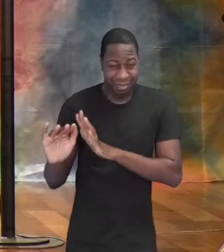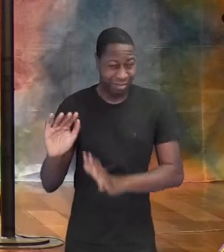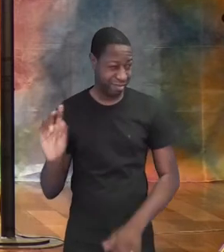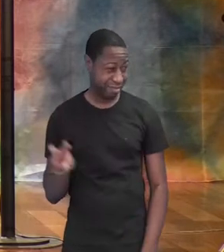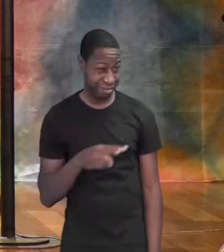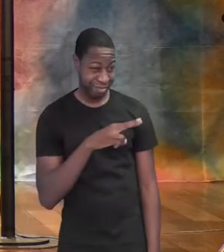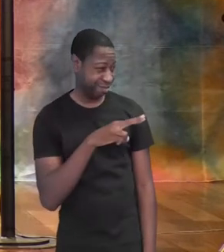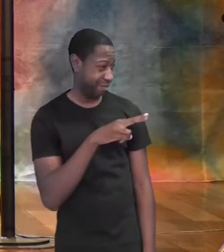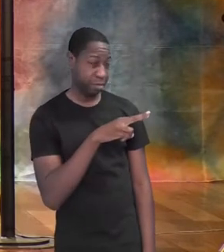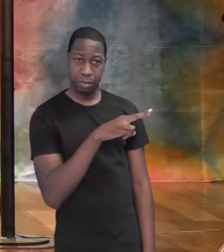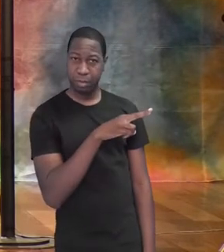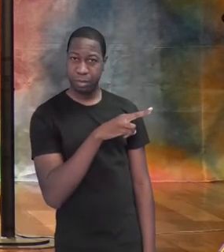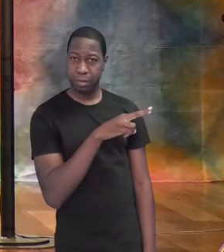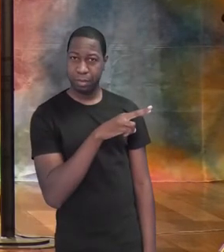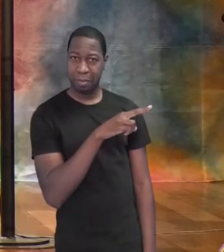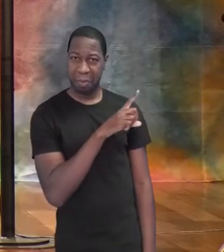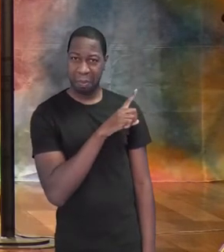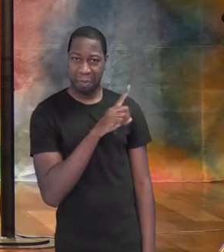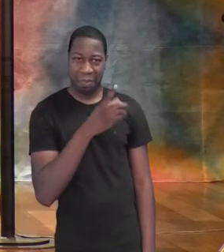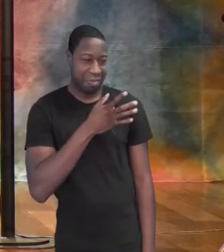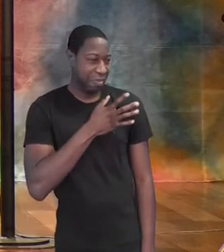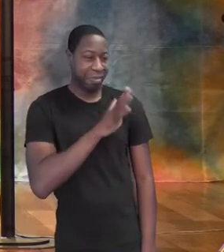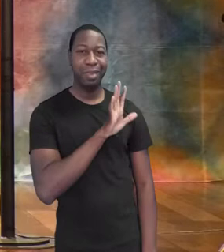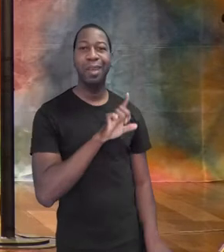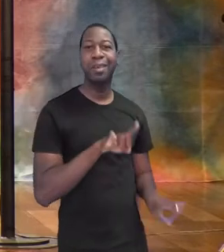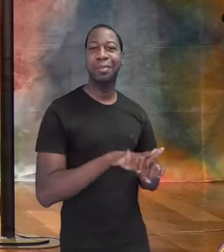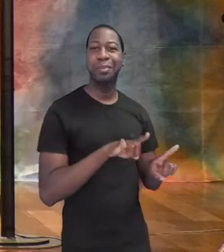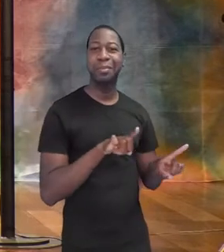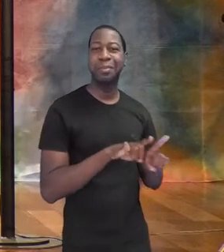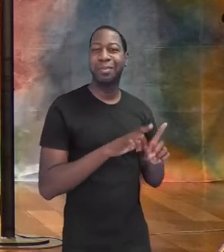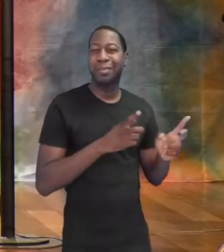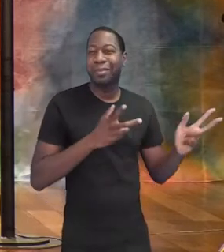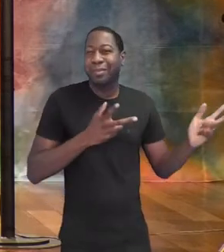neve. Eu não gostava dela.